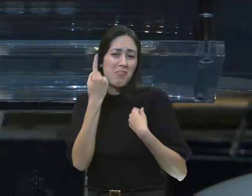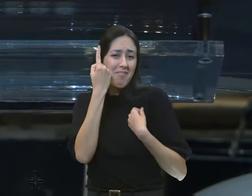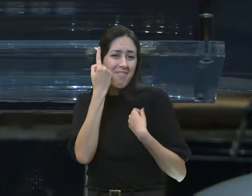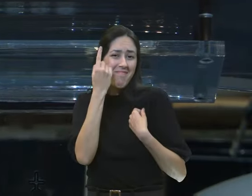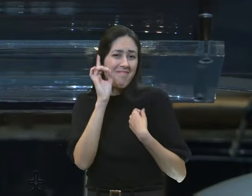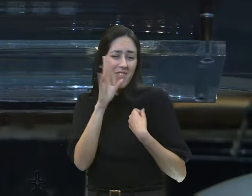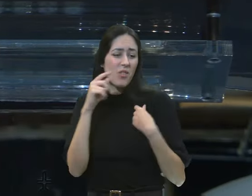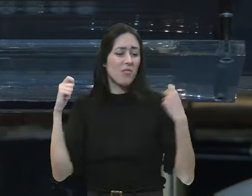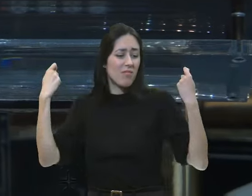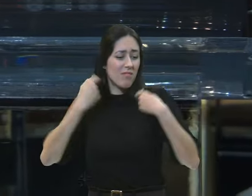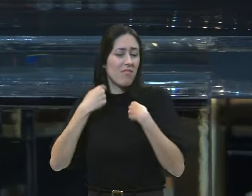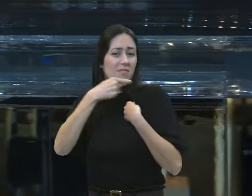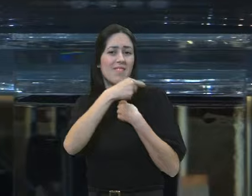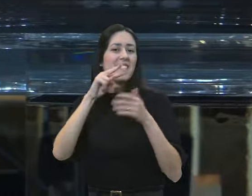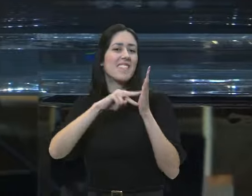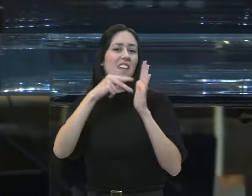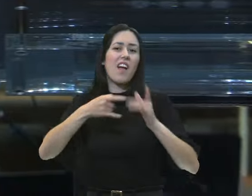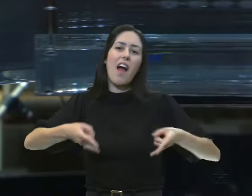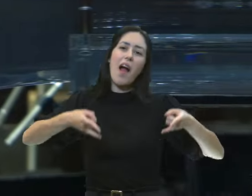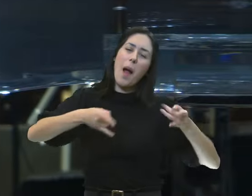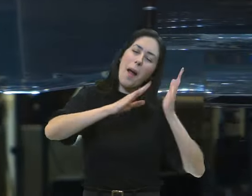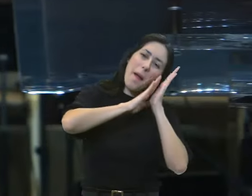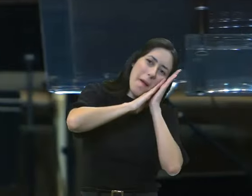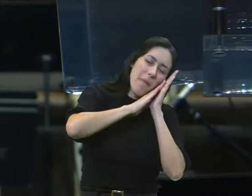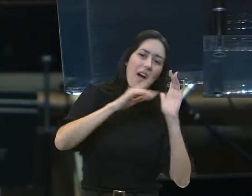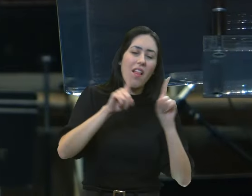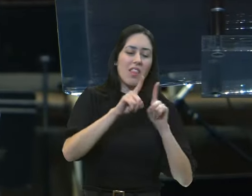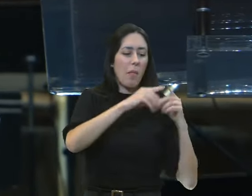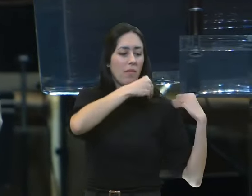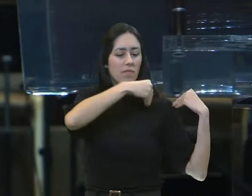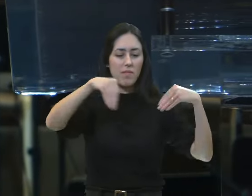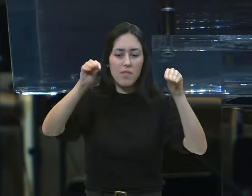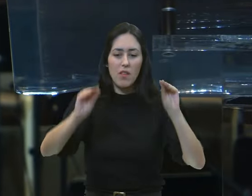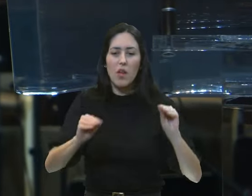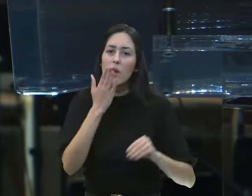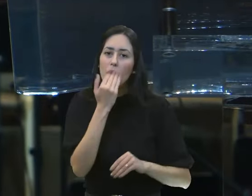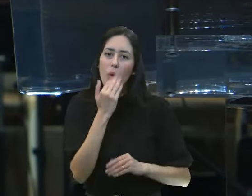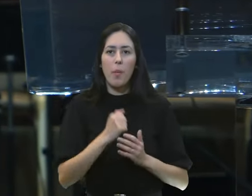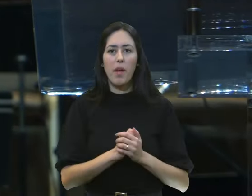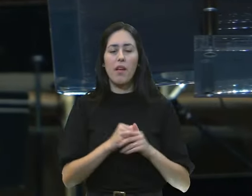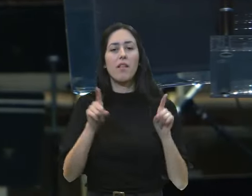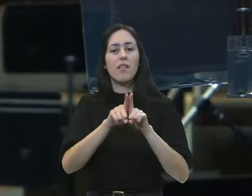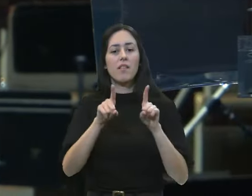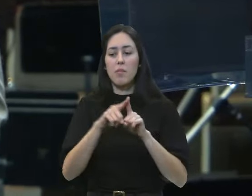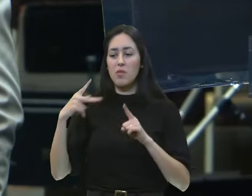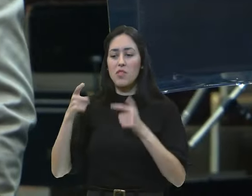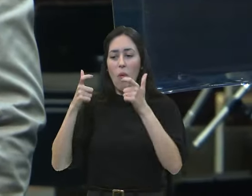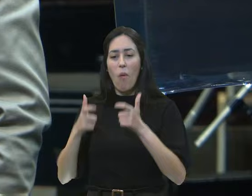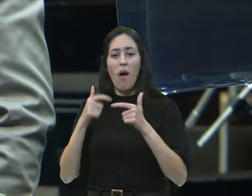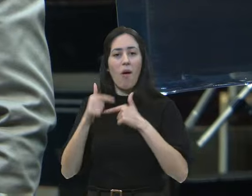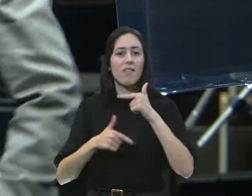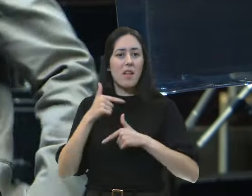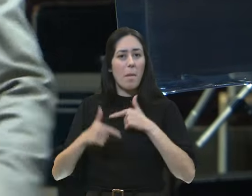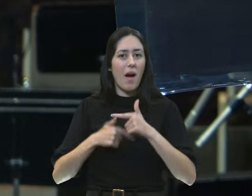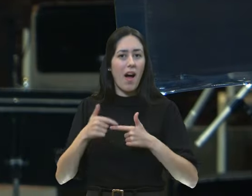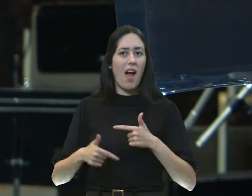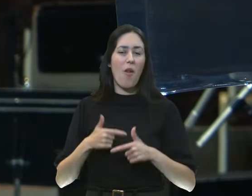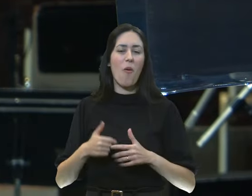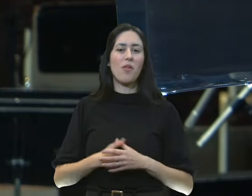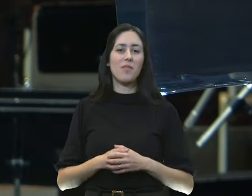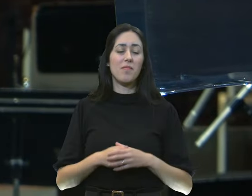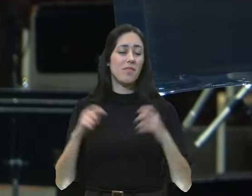era a cama, era a mesa de refeição, a capa era o escritório de trabalho. A